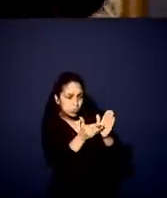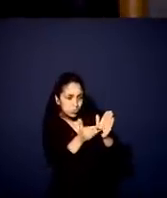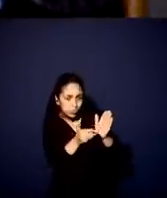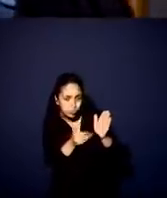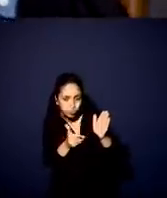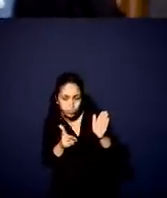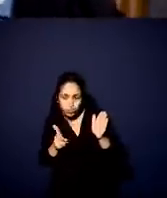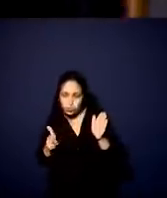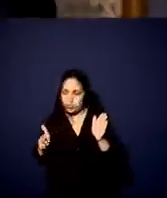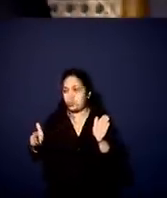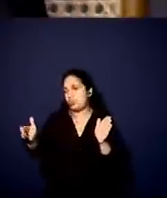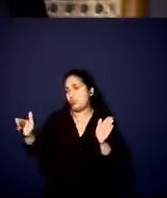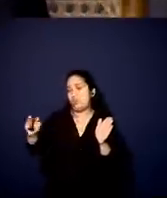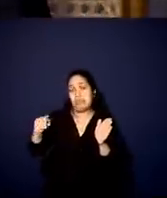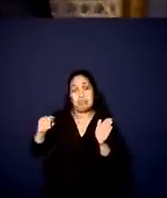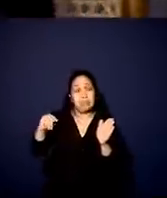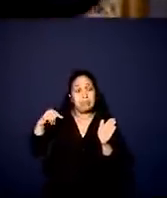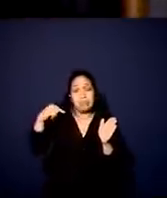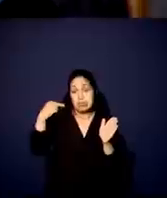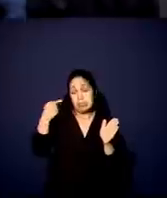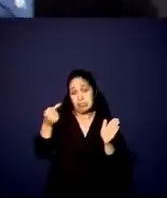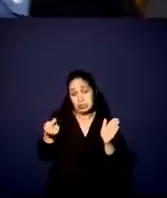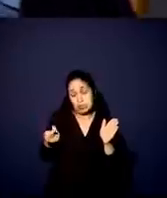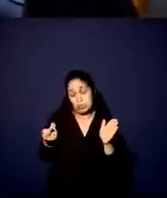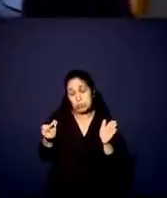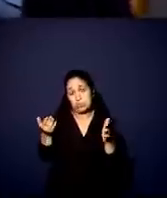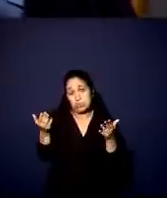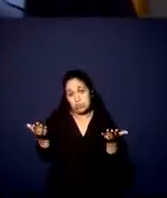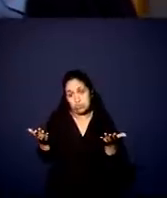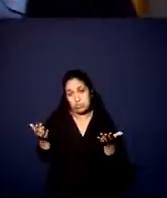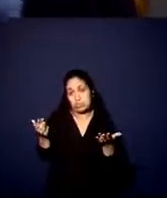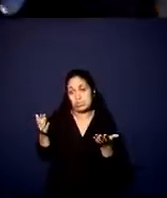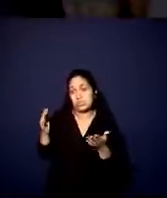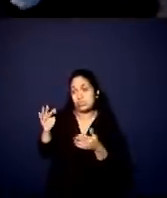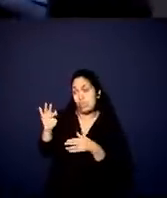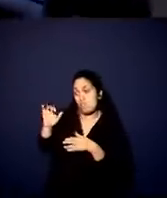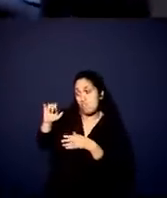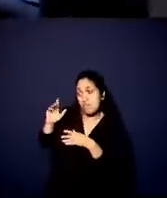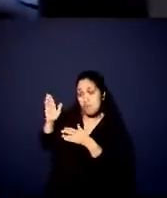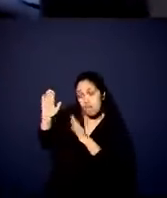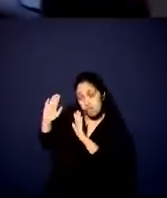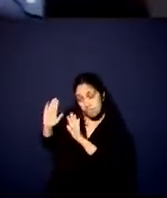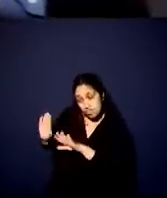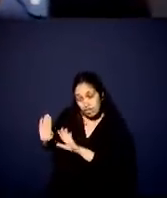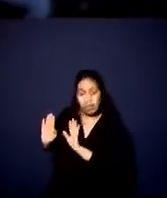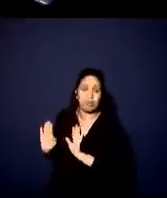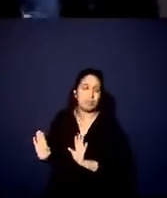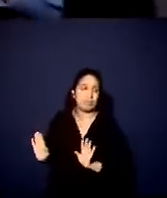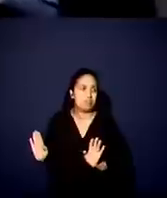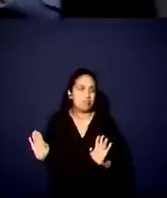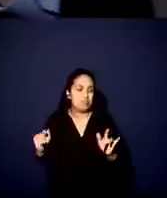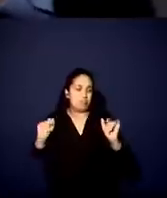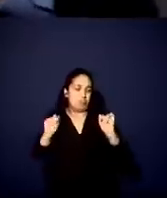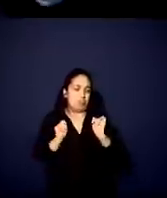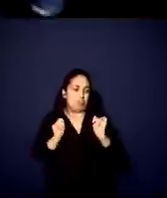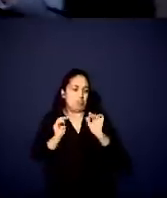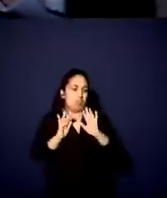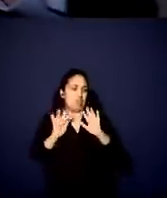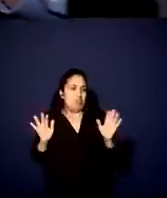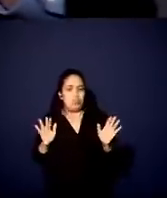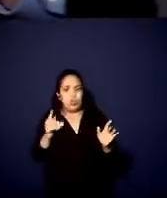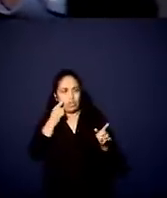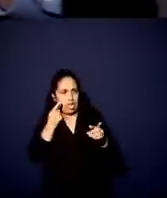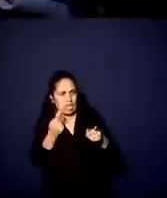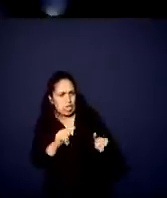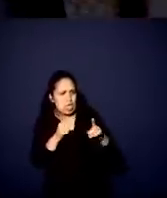e que portanto nessas circunstâncias o feto deveria ficar na dele ah e não ficar na